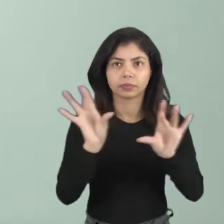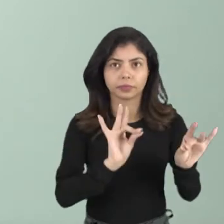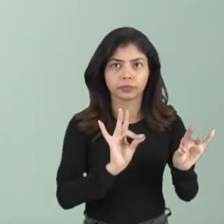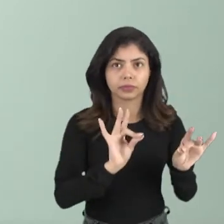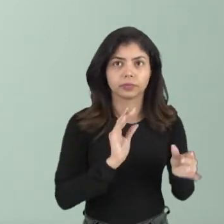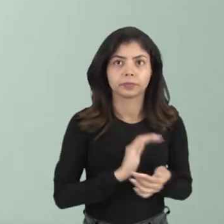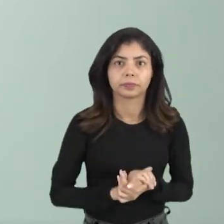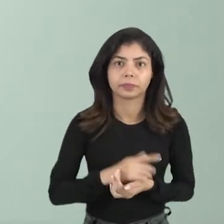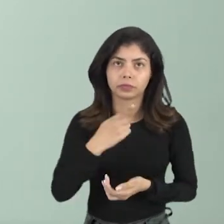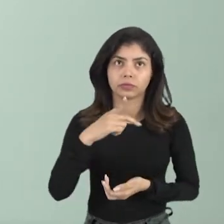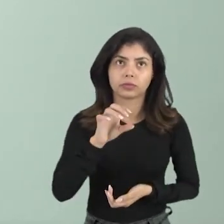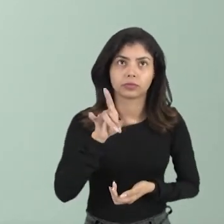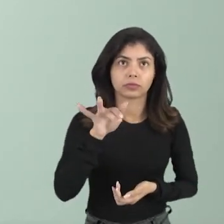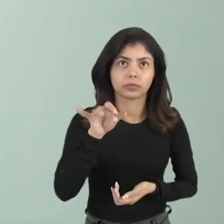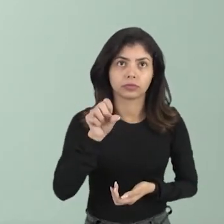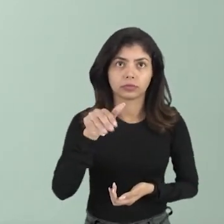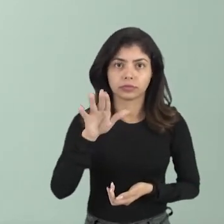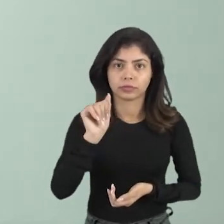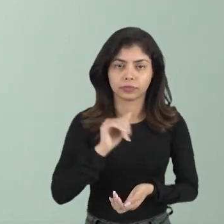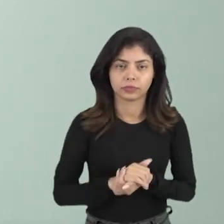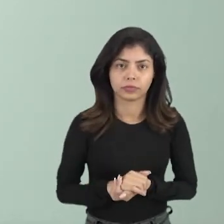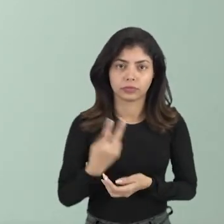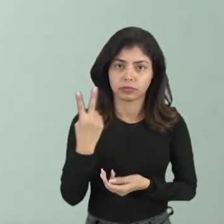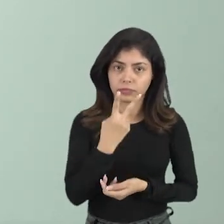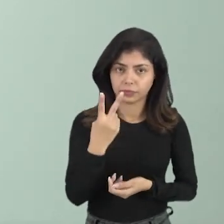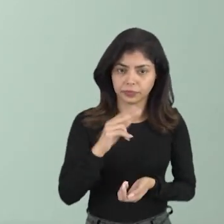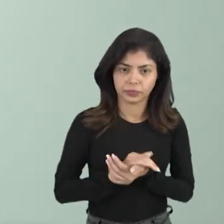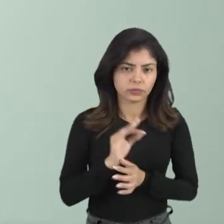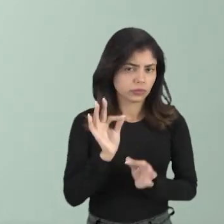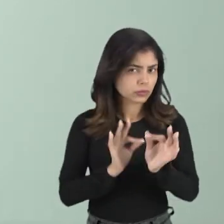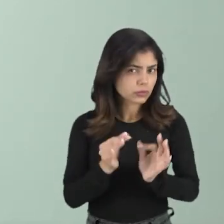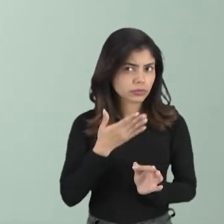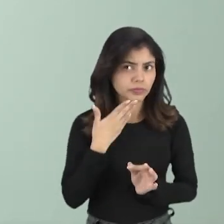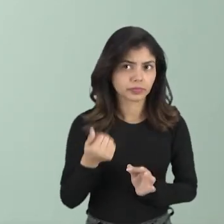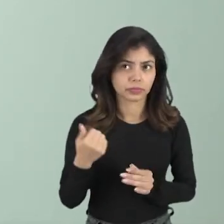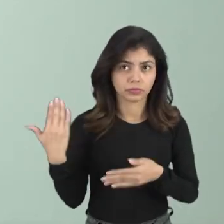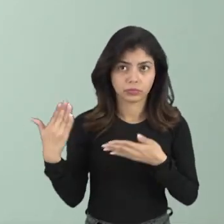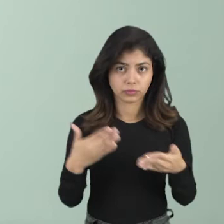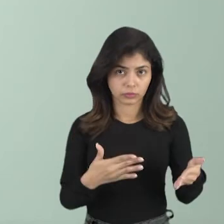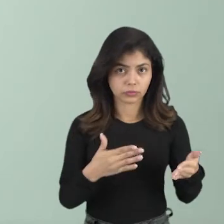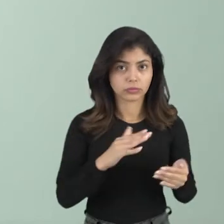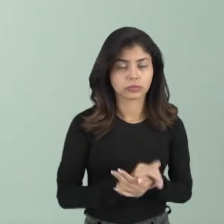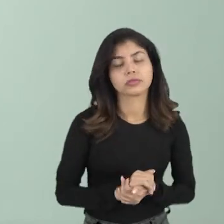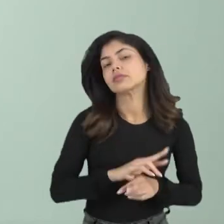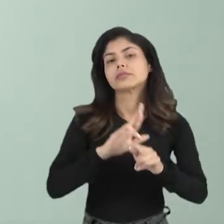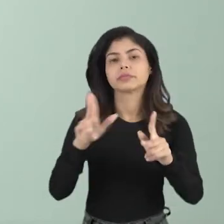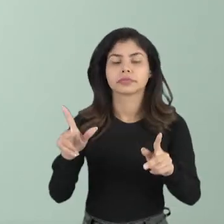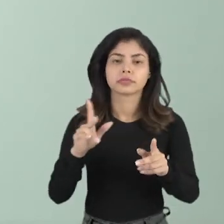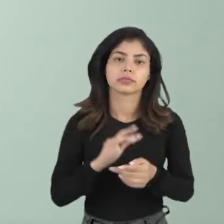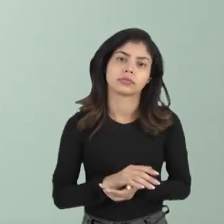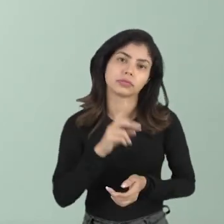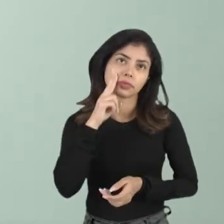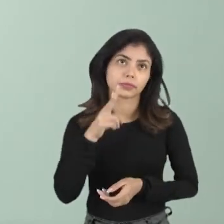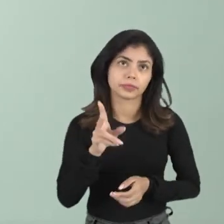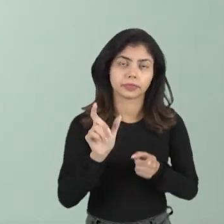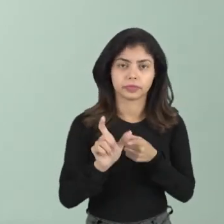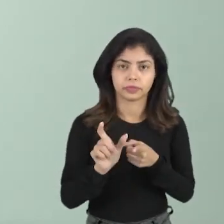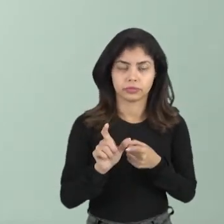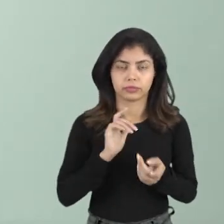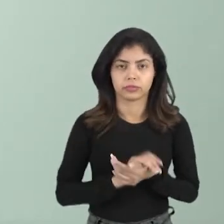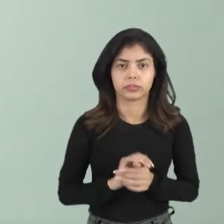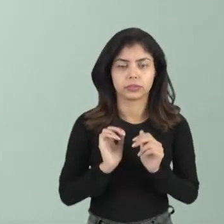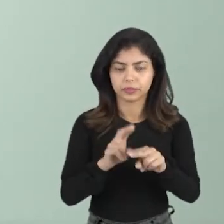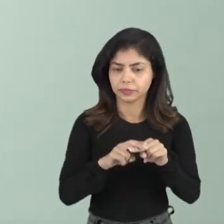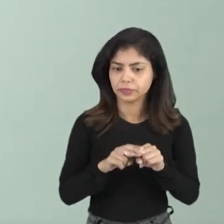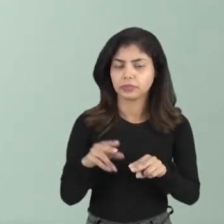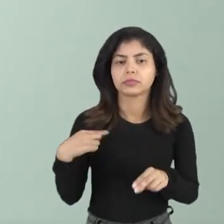essa polissemia de nós pensarmos em duas formas diferentes de ver essa palavra. Por isso,